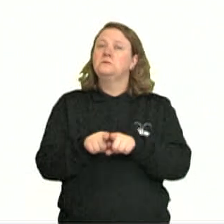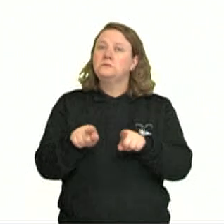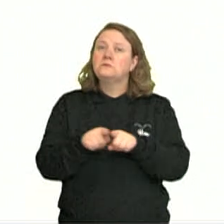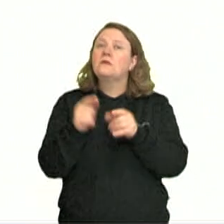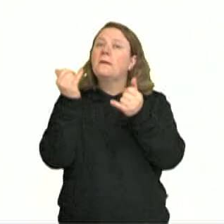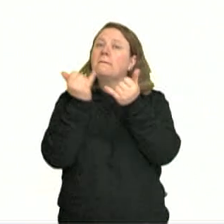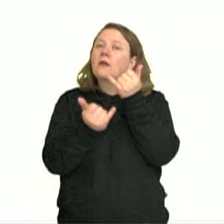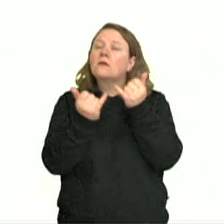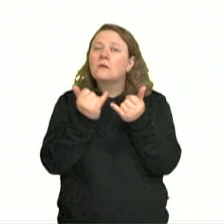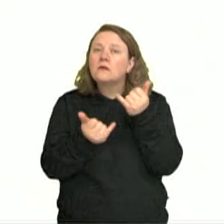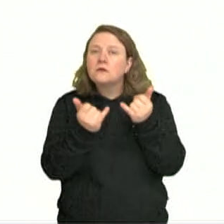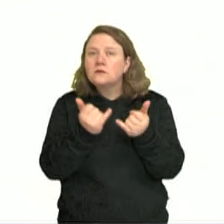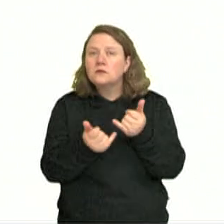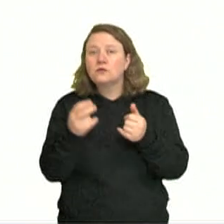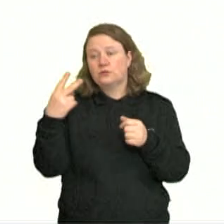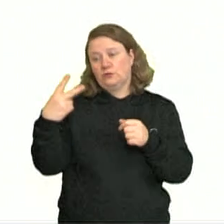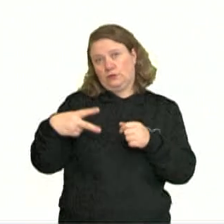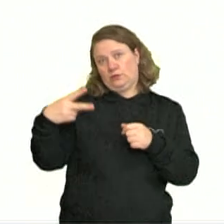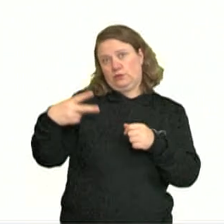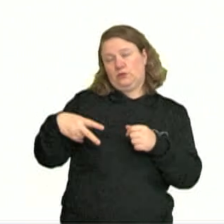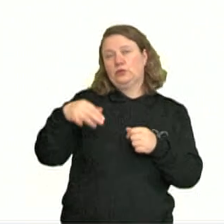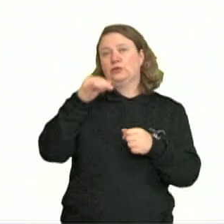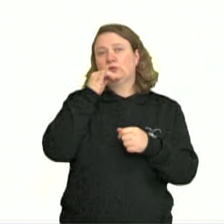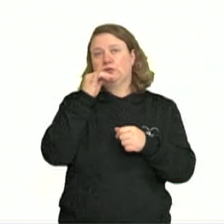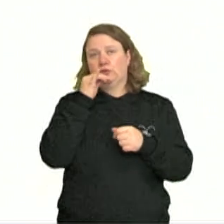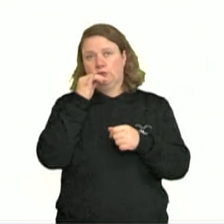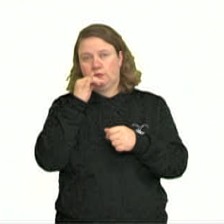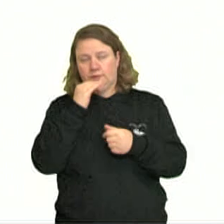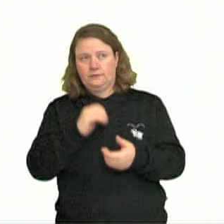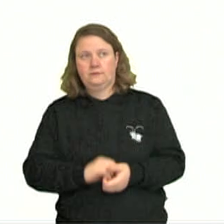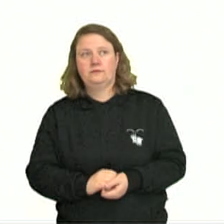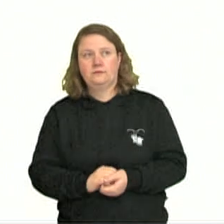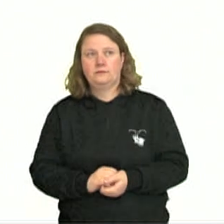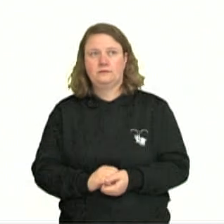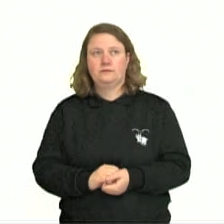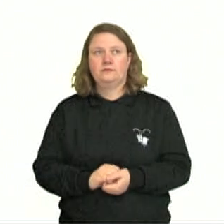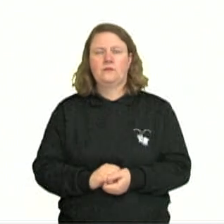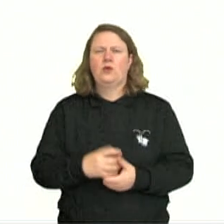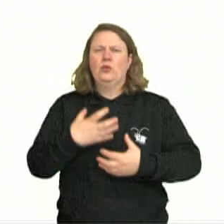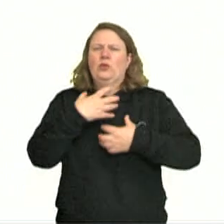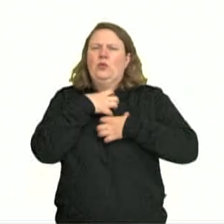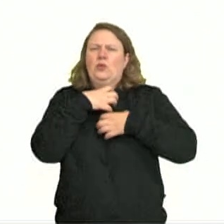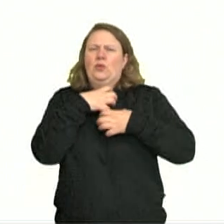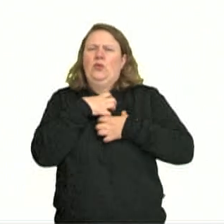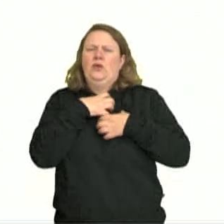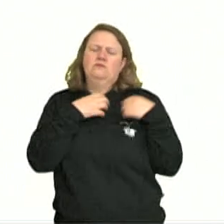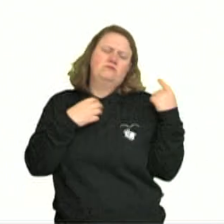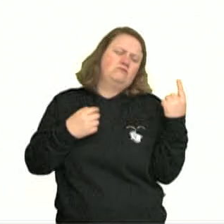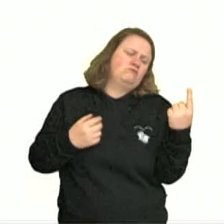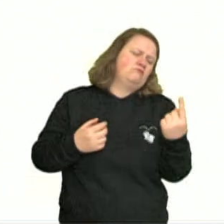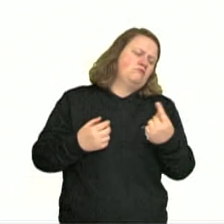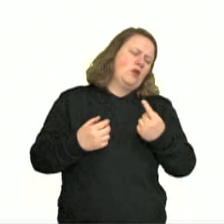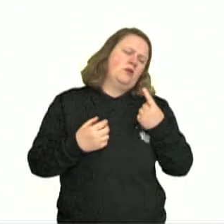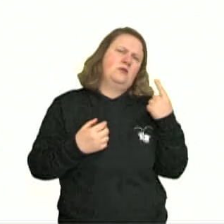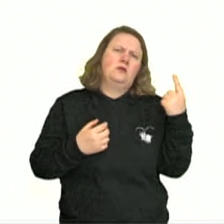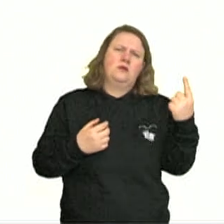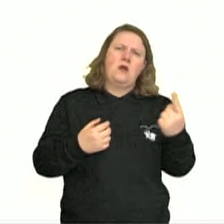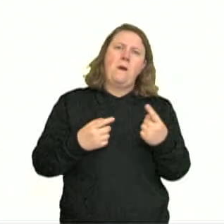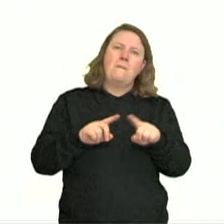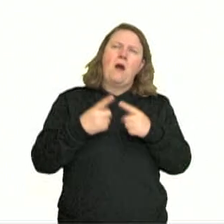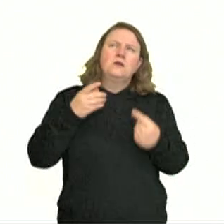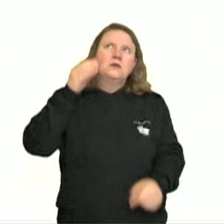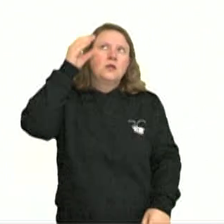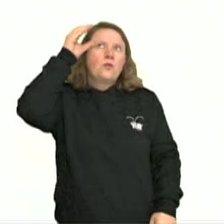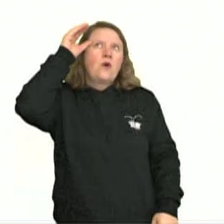parecido acontece aqui nesse segundo exemplo. Há misticismo no campo da solidão, mas existe a consciência de seus dons e